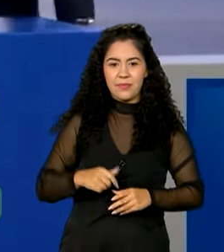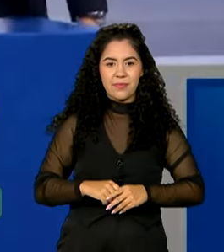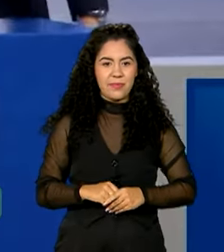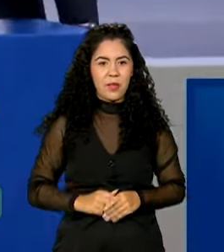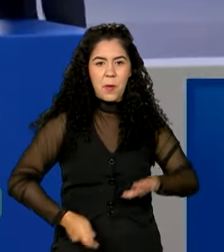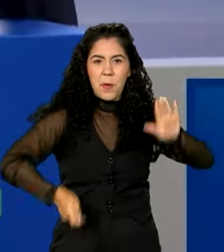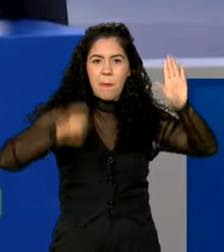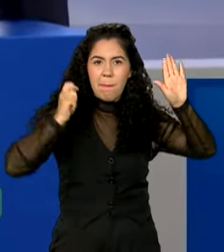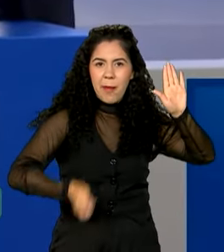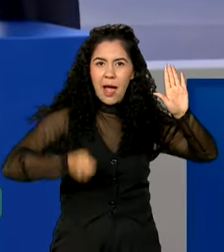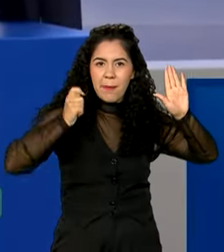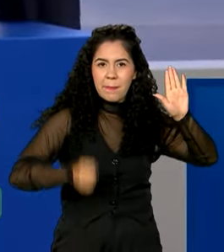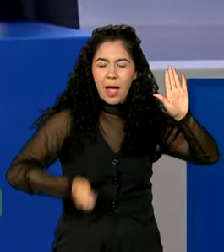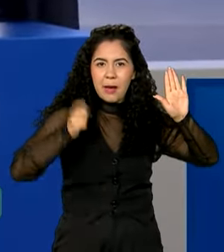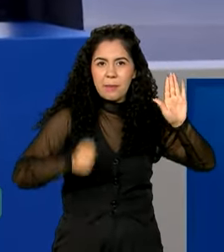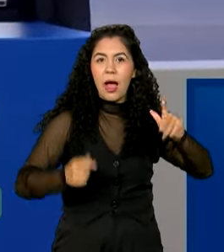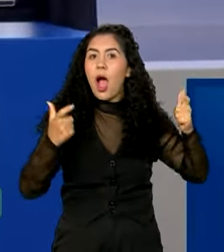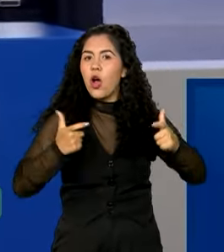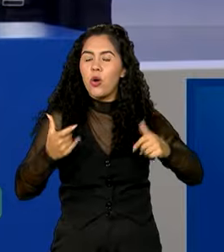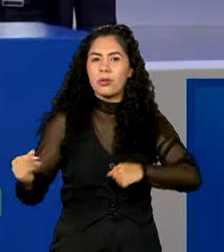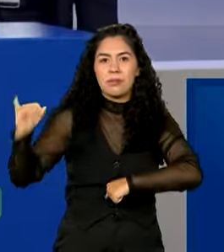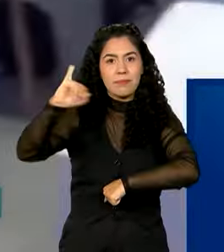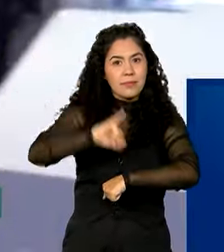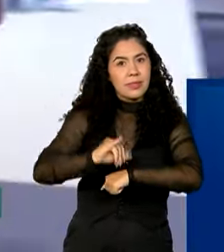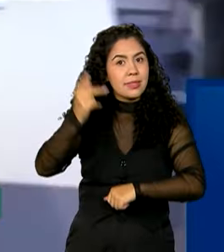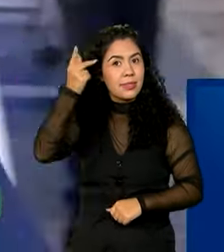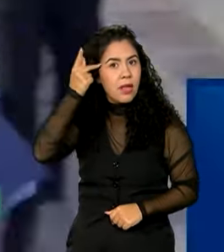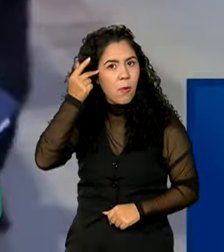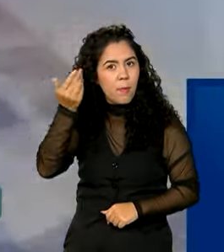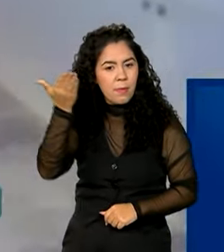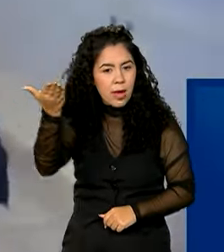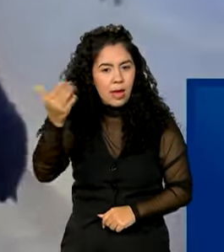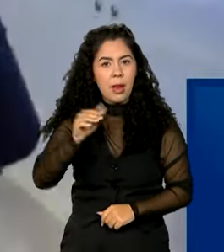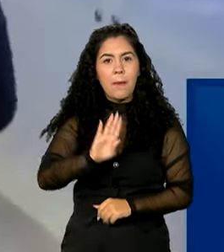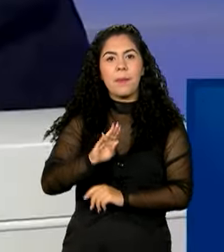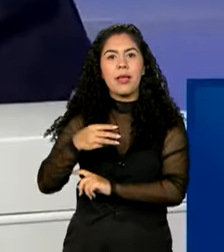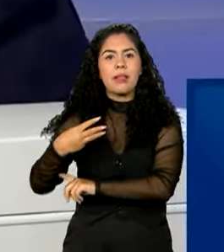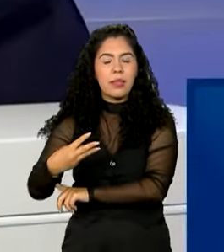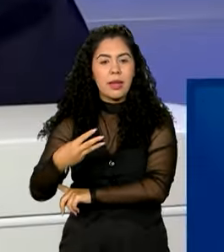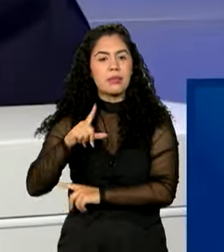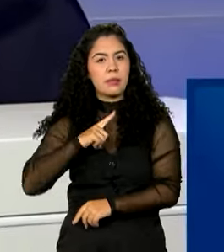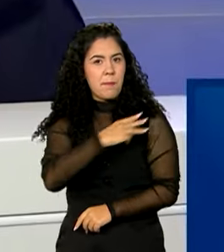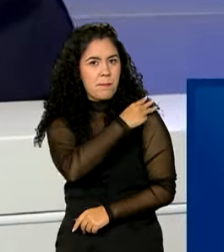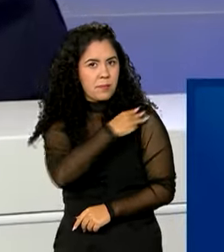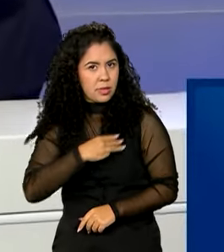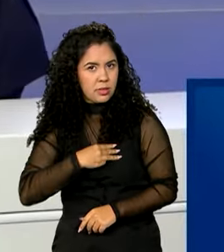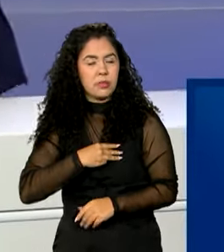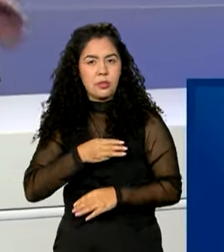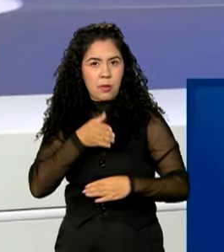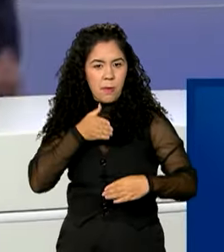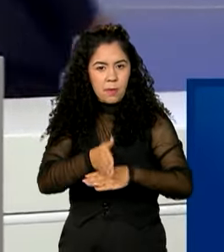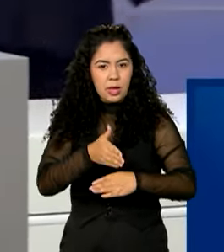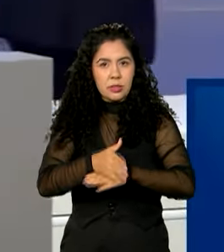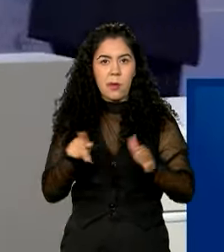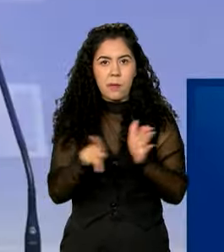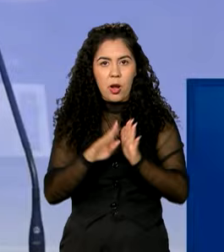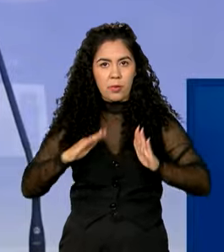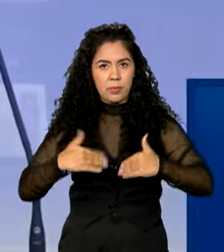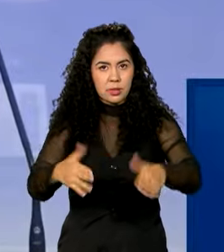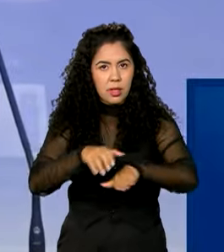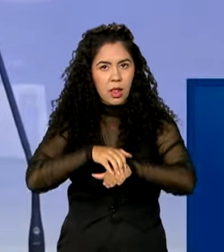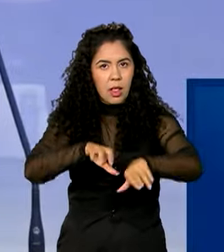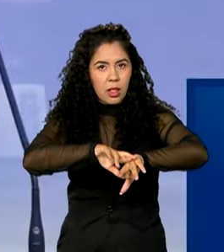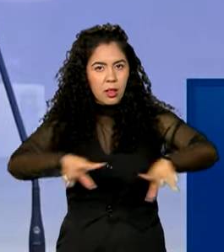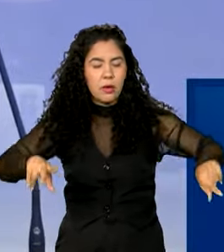O leilão realizado na sede da B3 em São Paulo contou com a presença dos ministros dos Transportes, Renan Filho, e